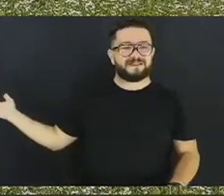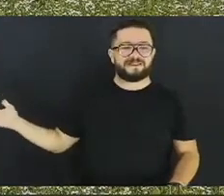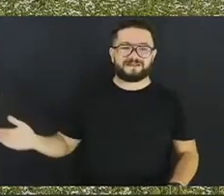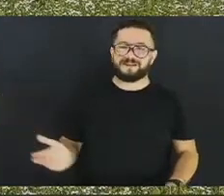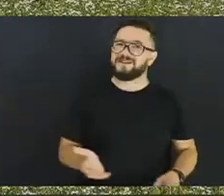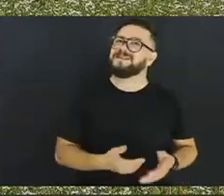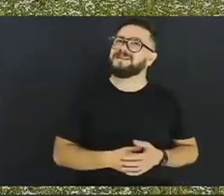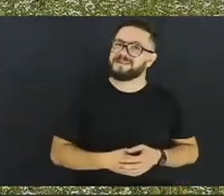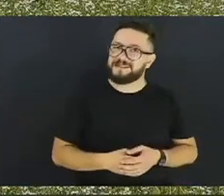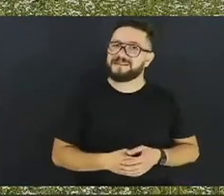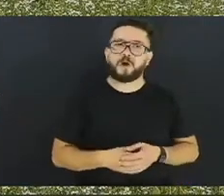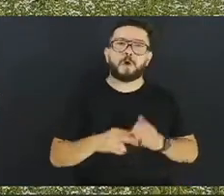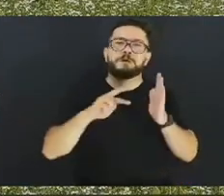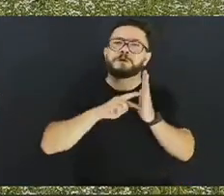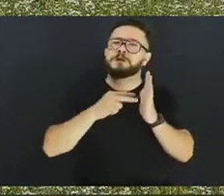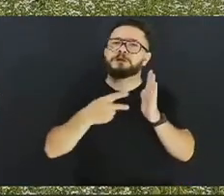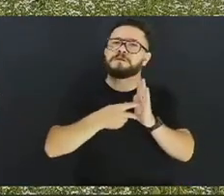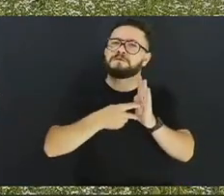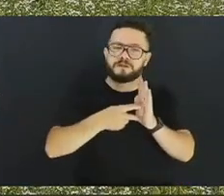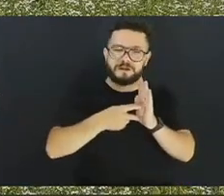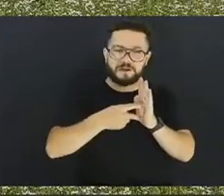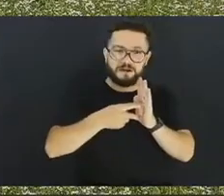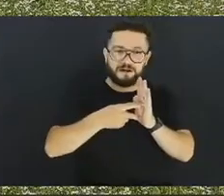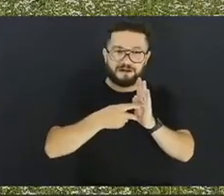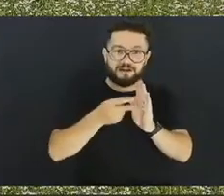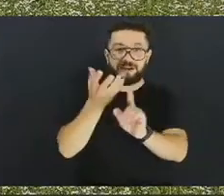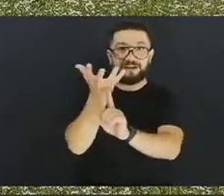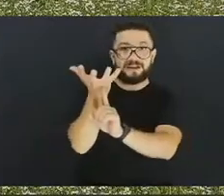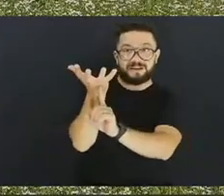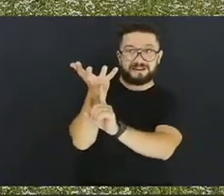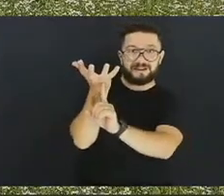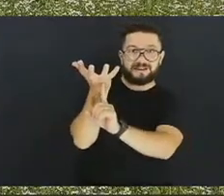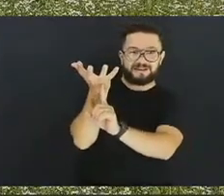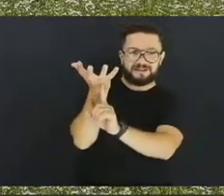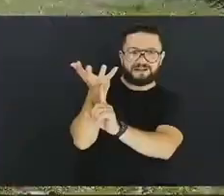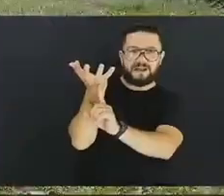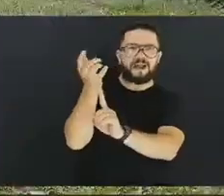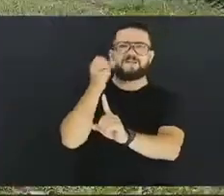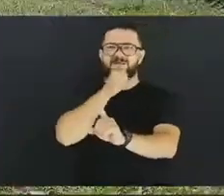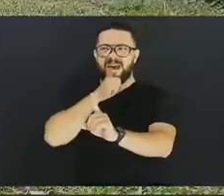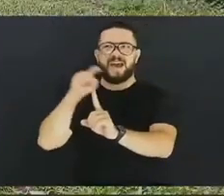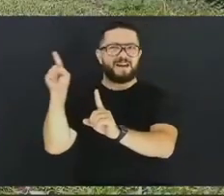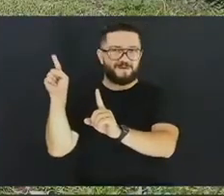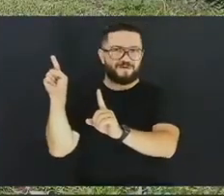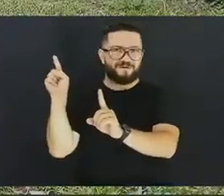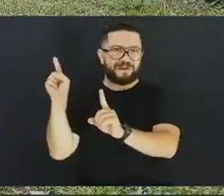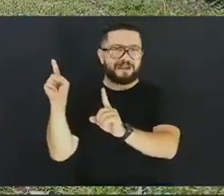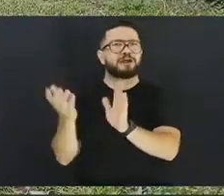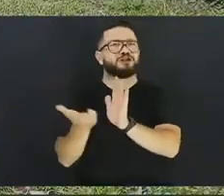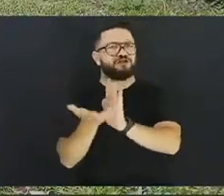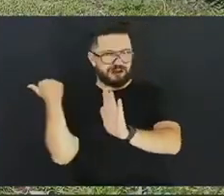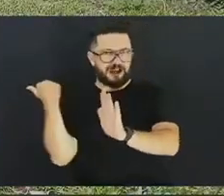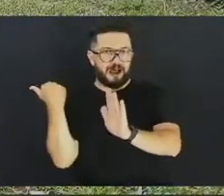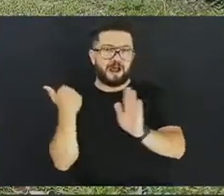O pinheiro se salva sim. Tira o velho, mas renova. É assim que se salva. Vamos lá. Olha ali, gente, o